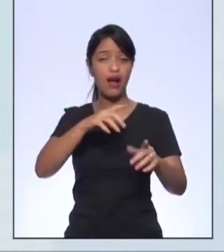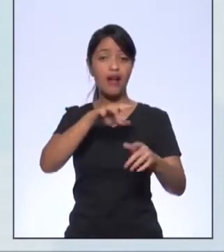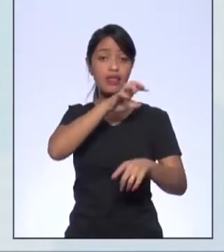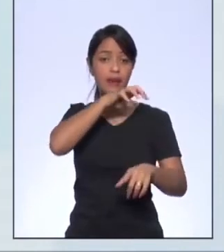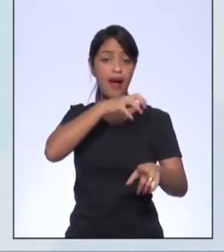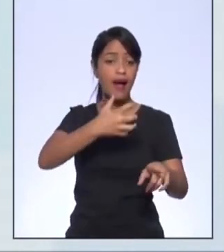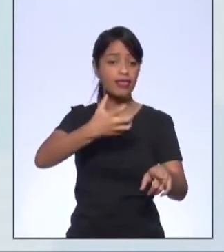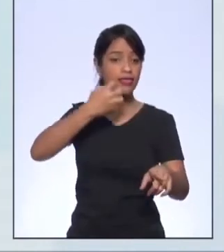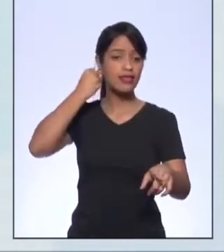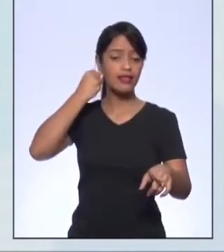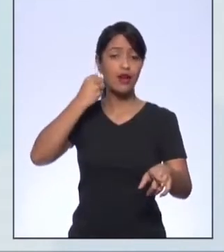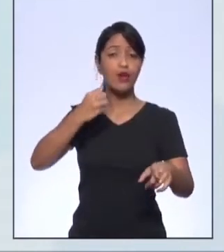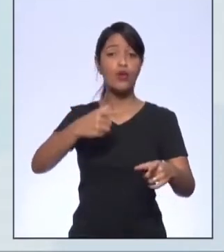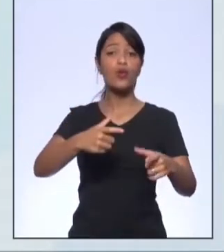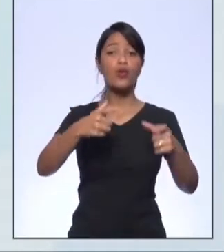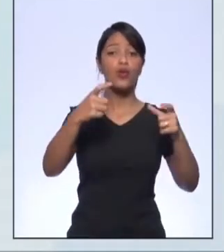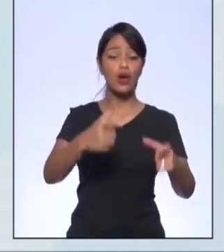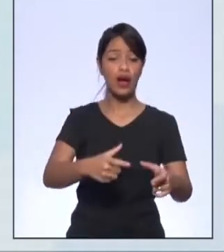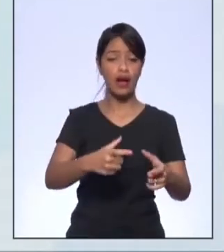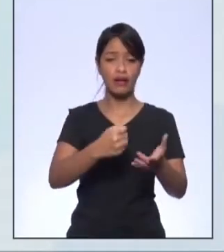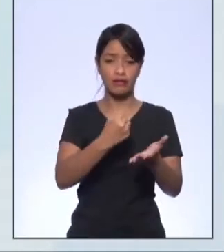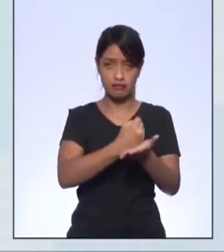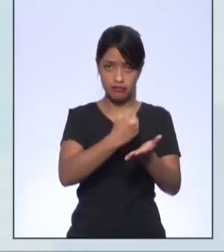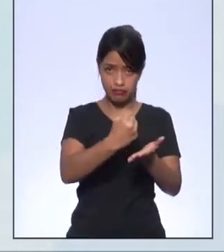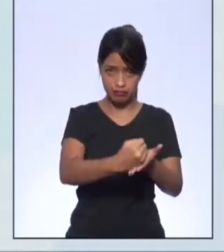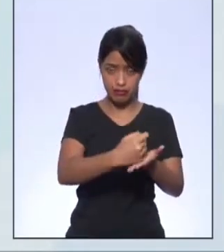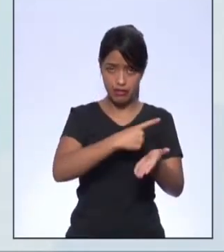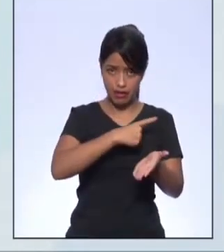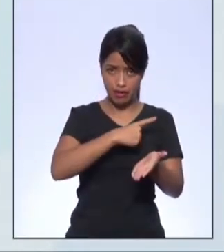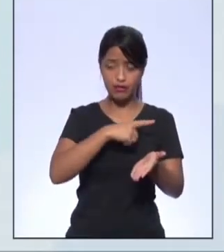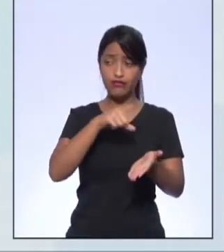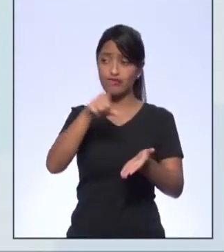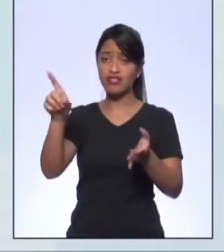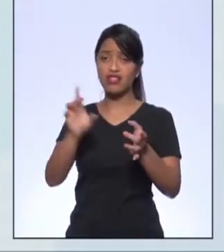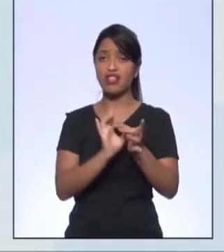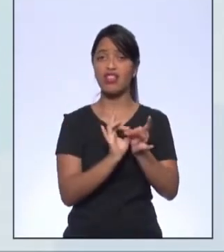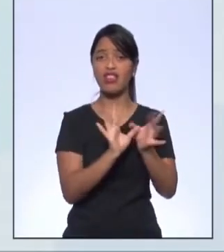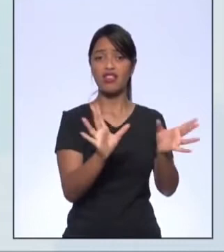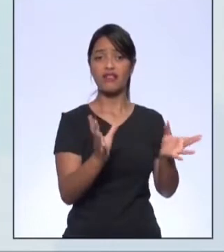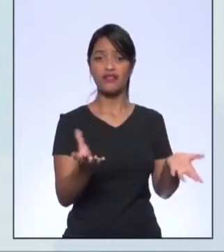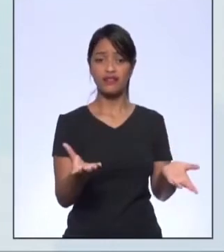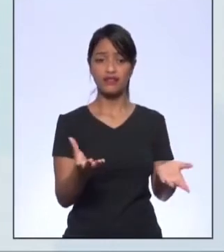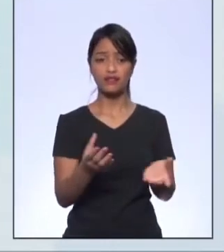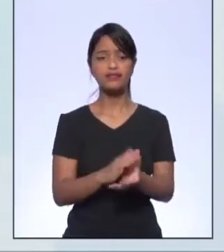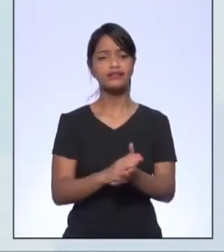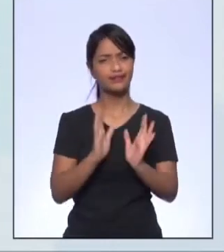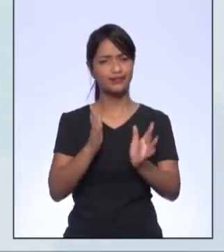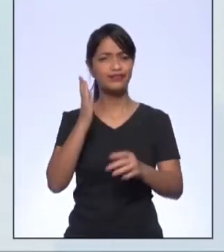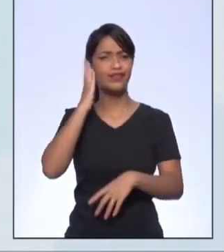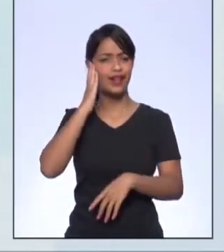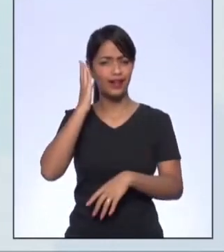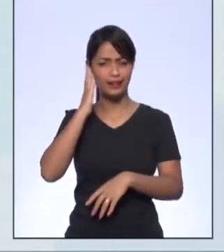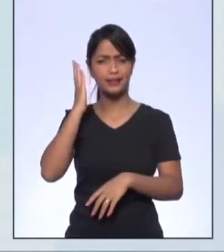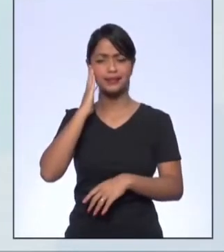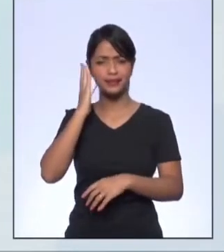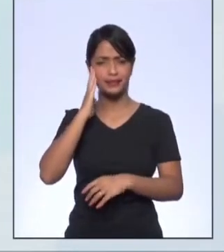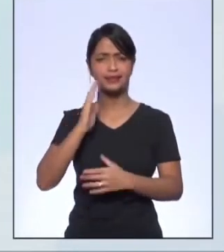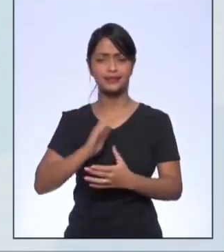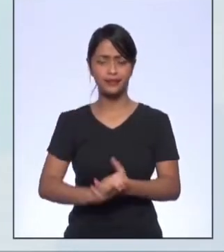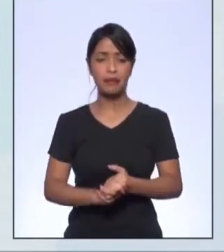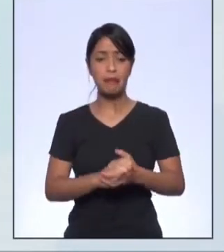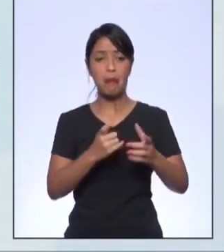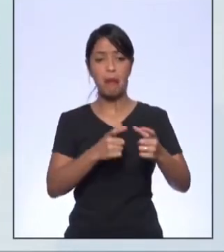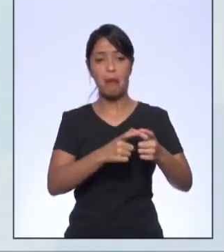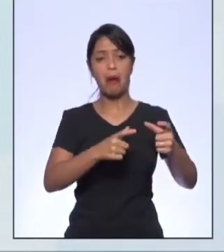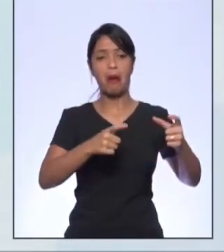em estabelecimentos devidamente credenciados também por vocês. É sabido que cada vez mais e em maior